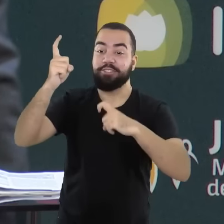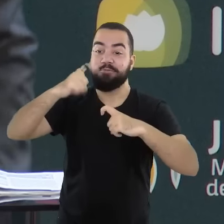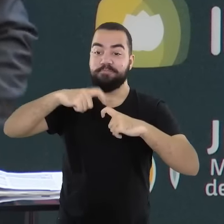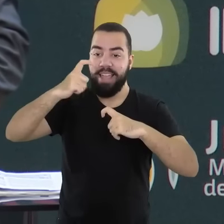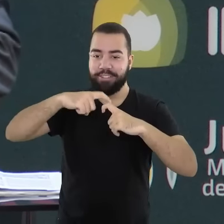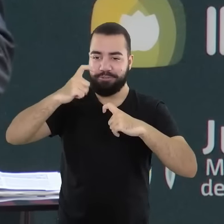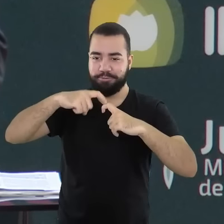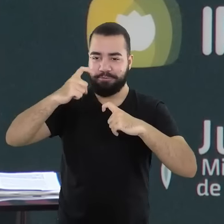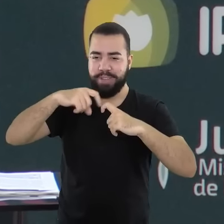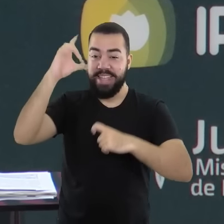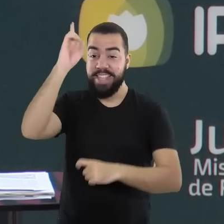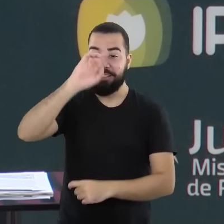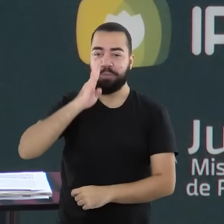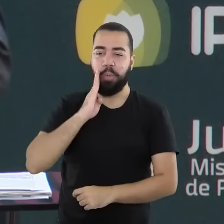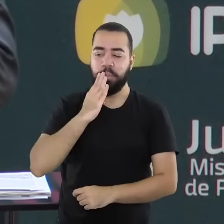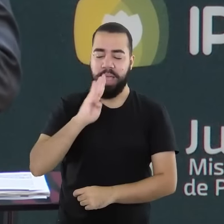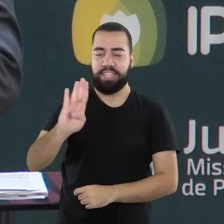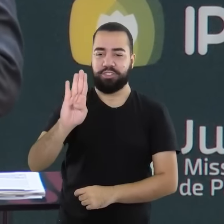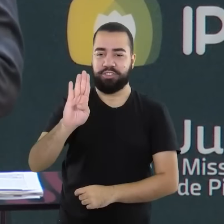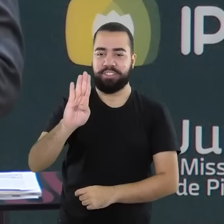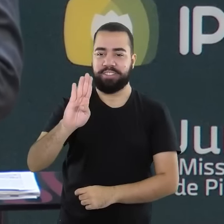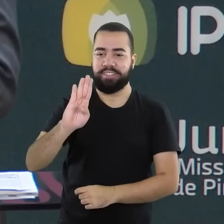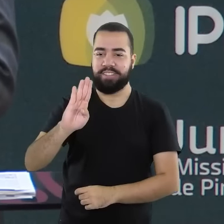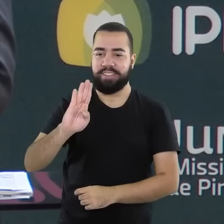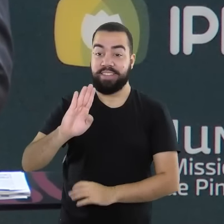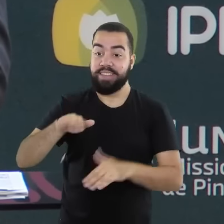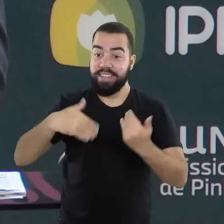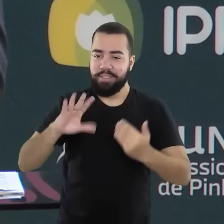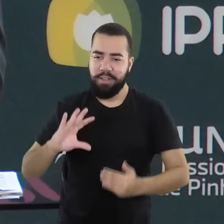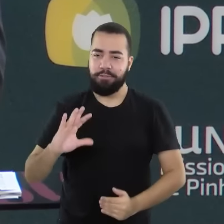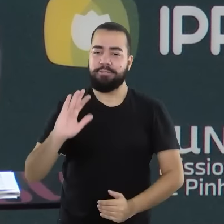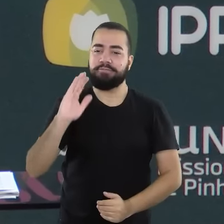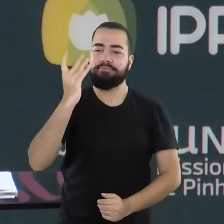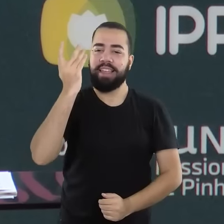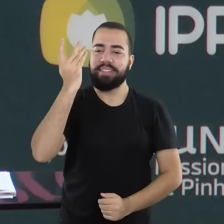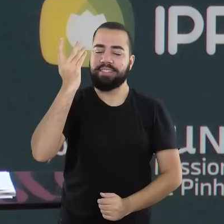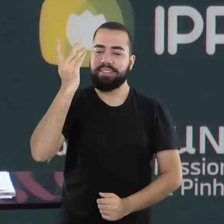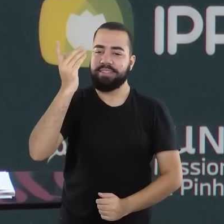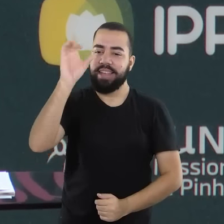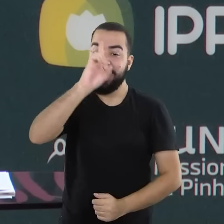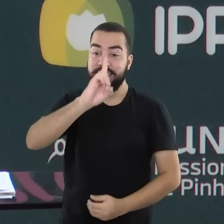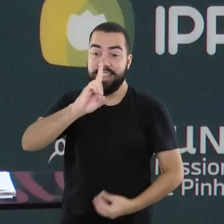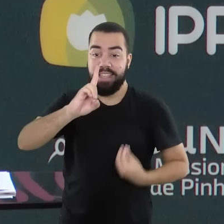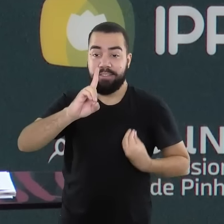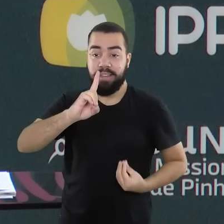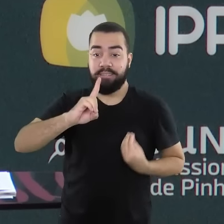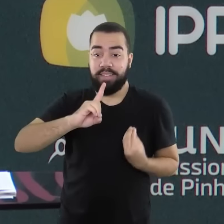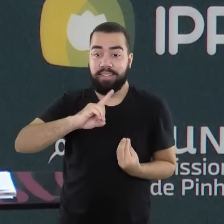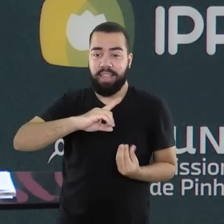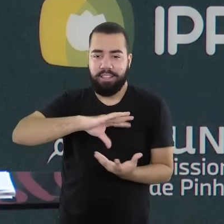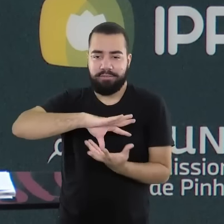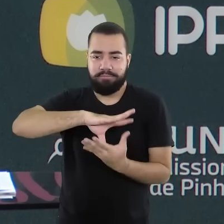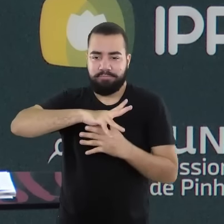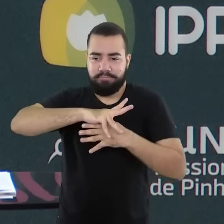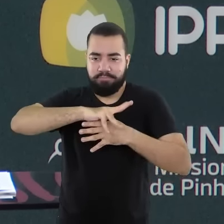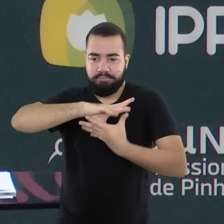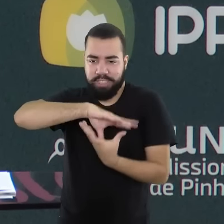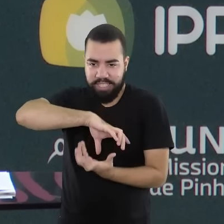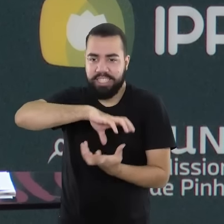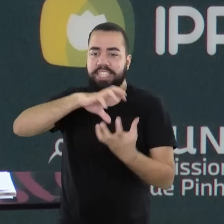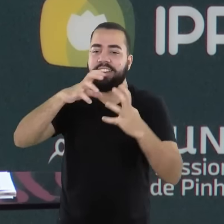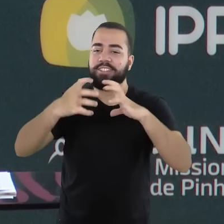promete isso. É Ele que vai realizar isso. É Ele que vai nos restaurar. Restaurar.